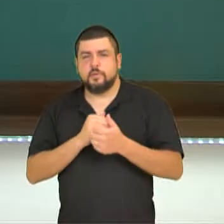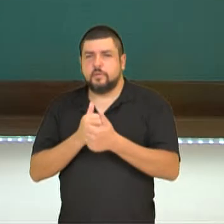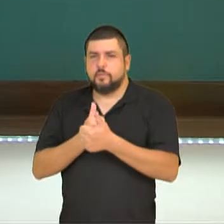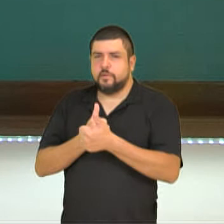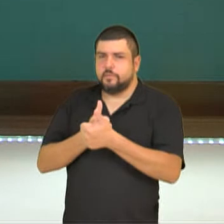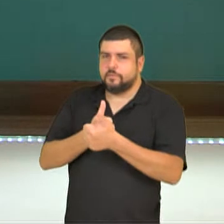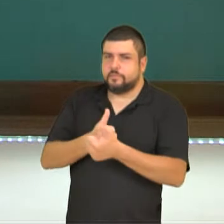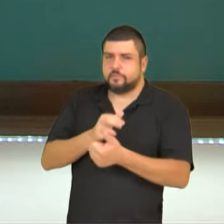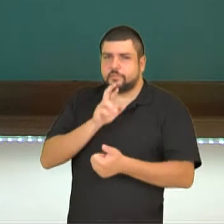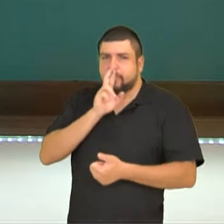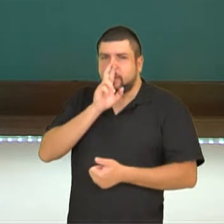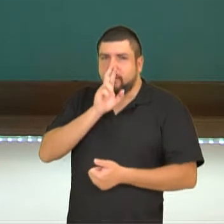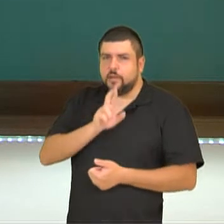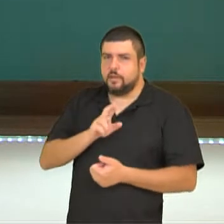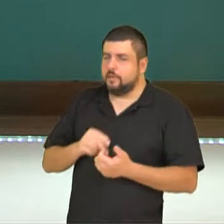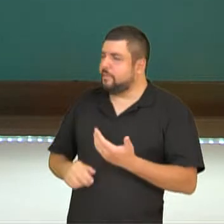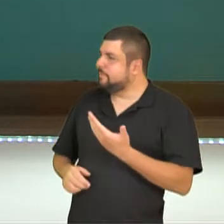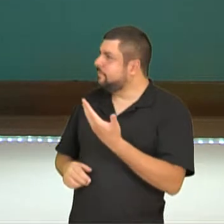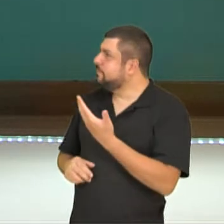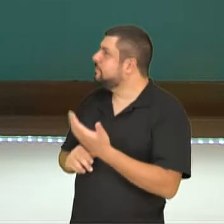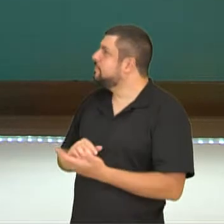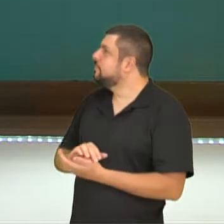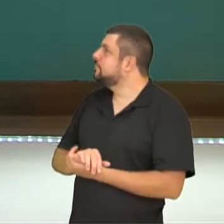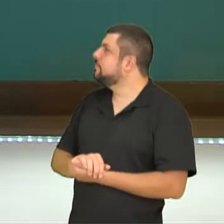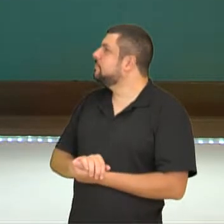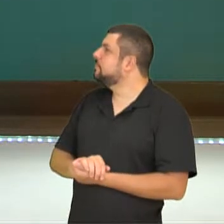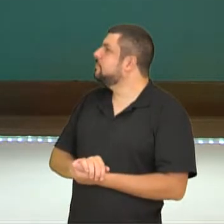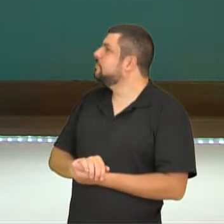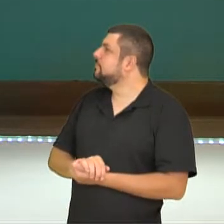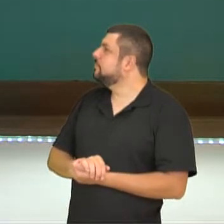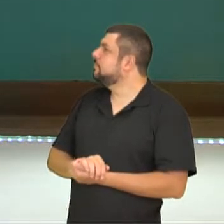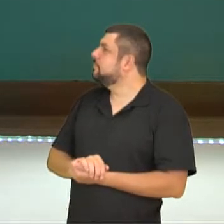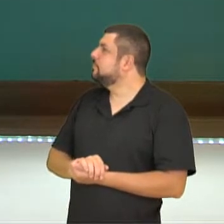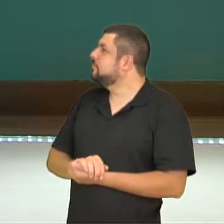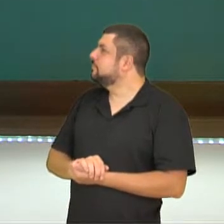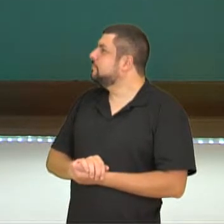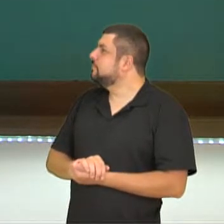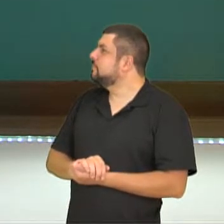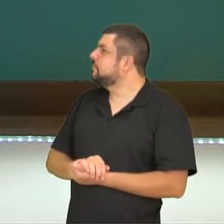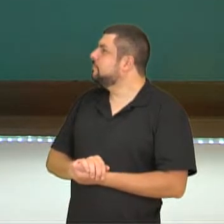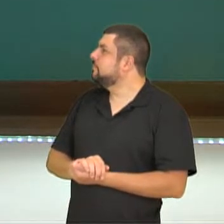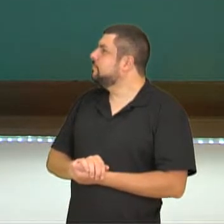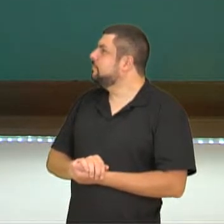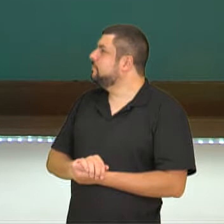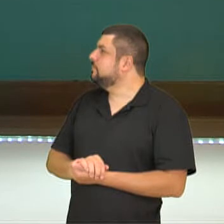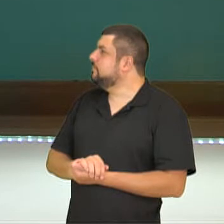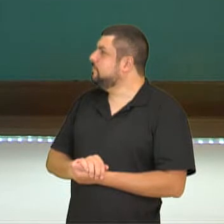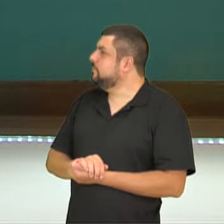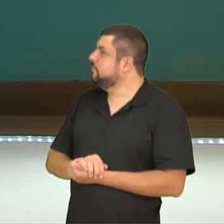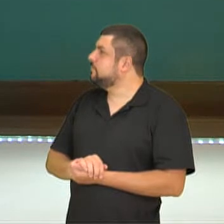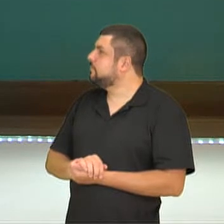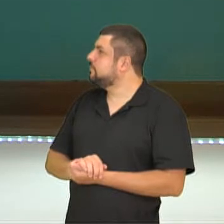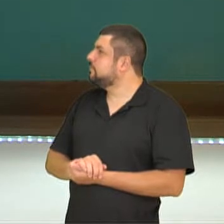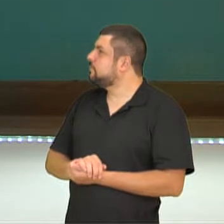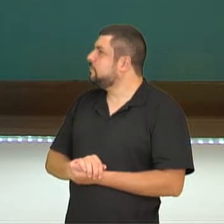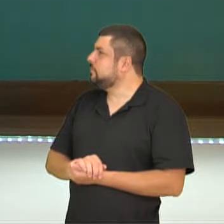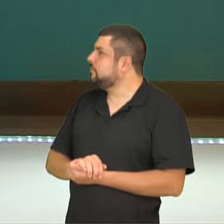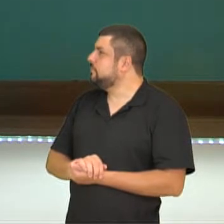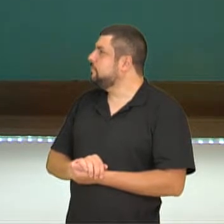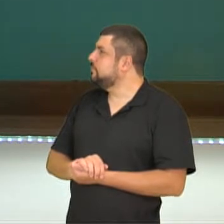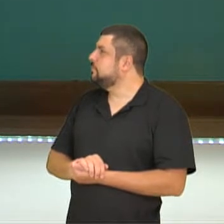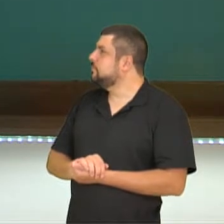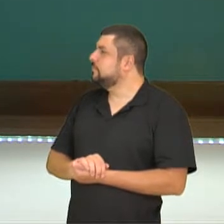ó. Valdría, sabría, haríamos, dirías y